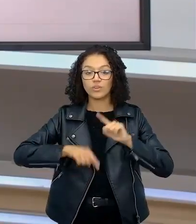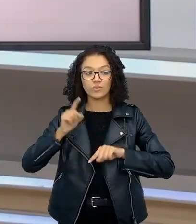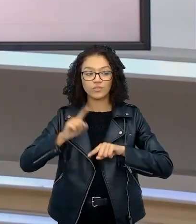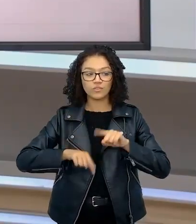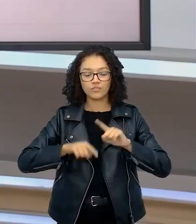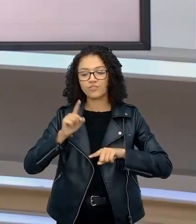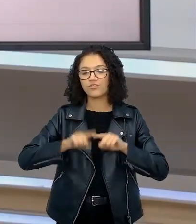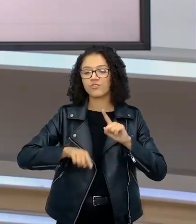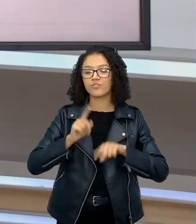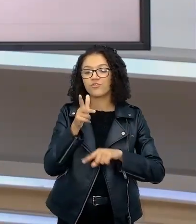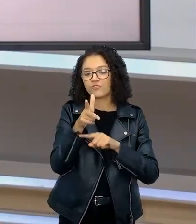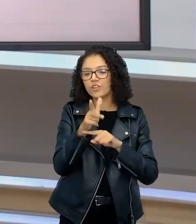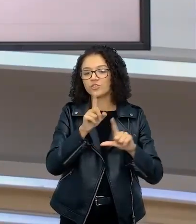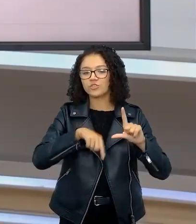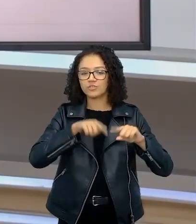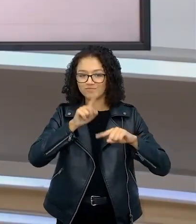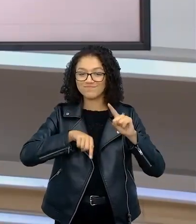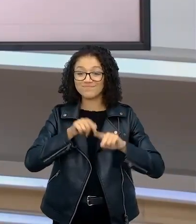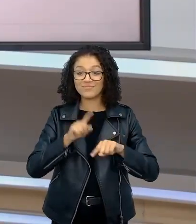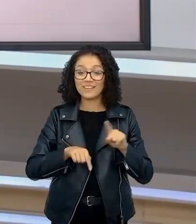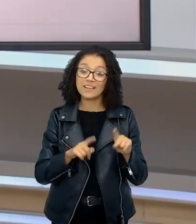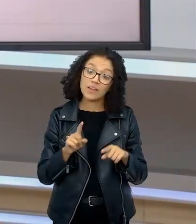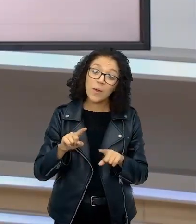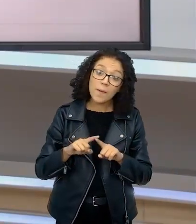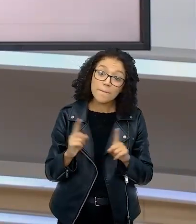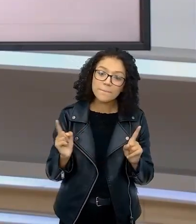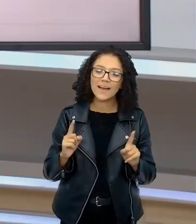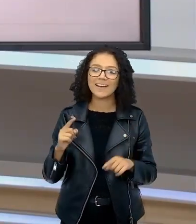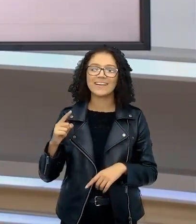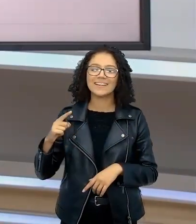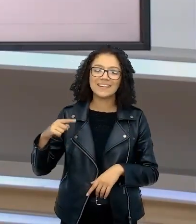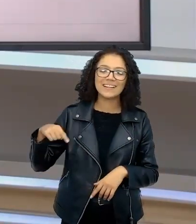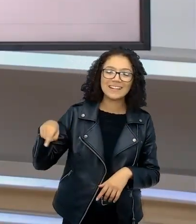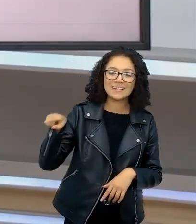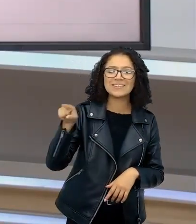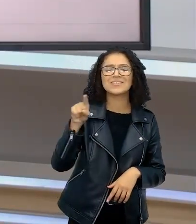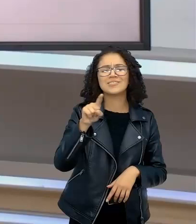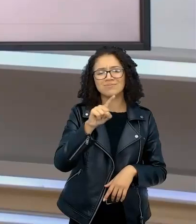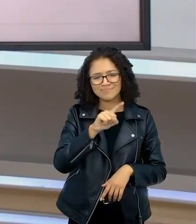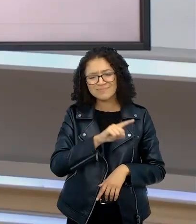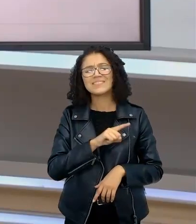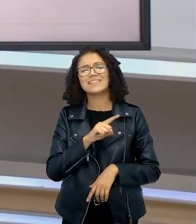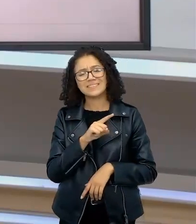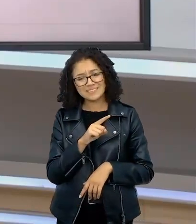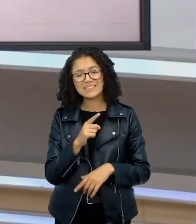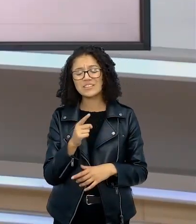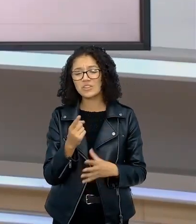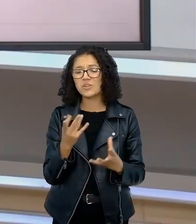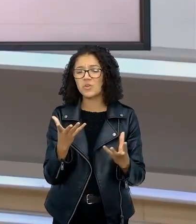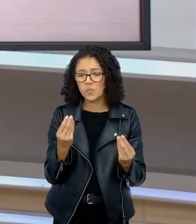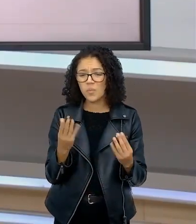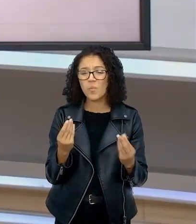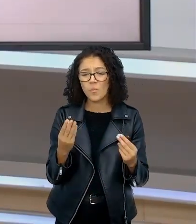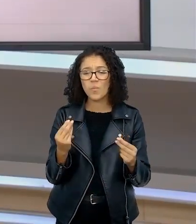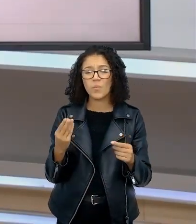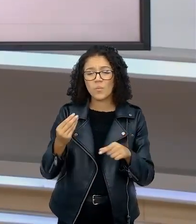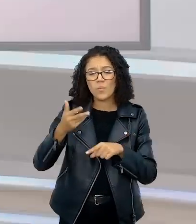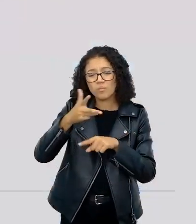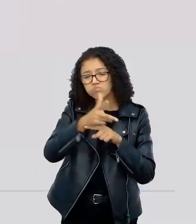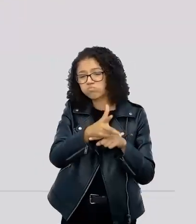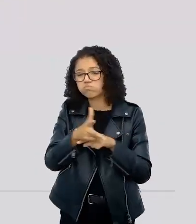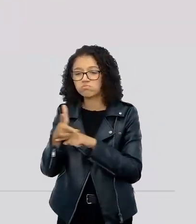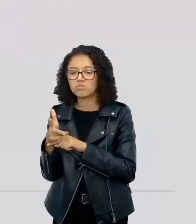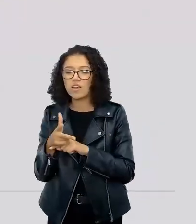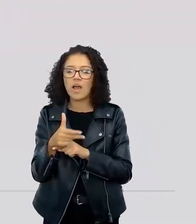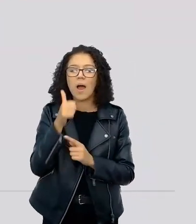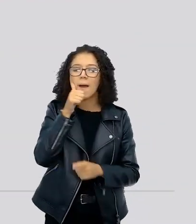mundo sem limites, que a gente desconhece, e que tem conhecimentos extremamente violentos contra as mulheres.